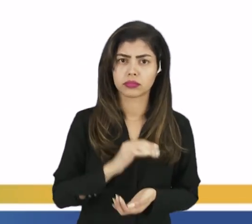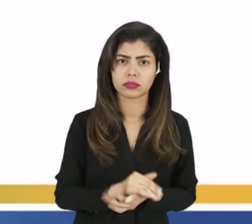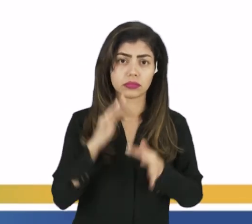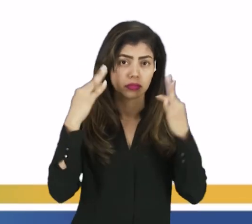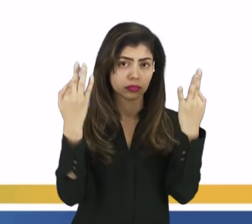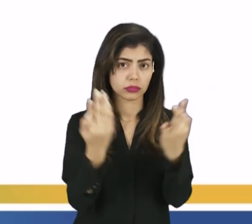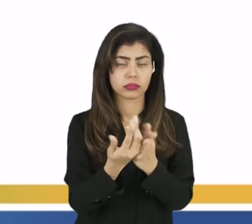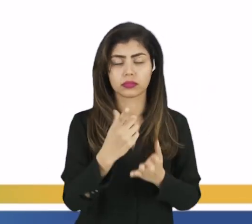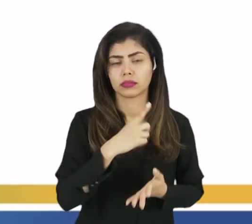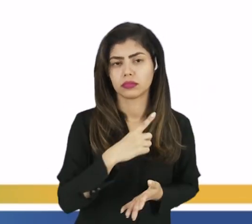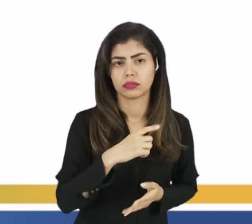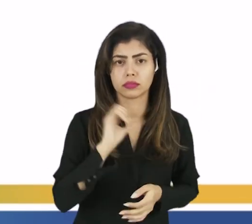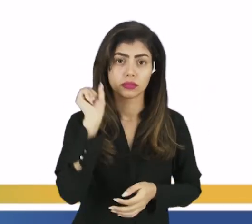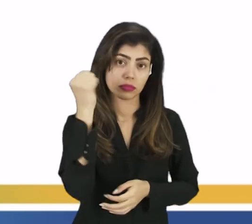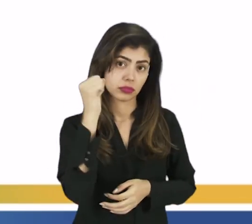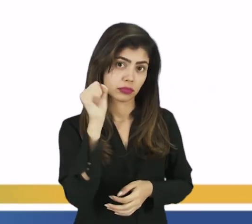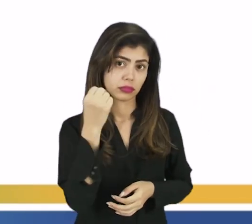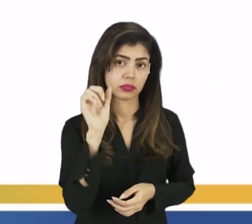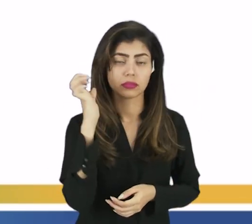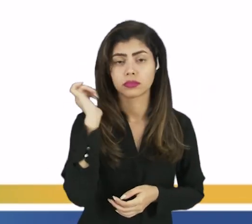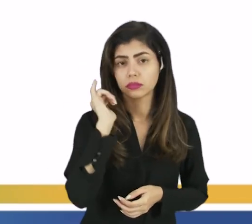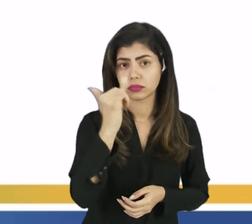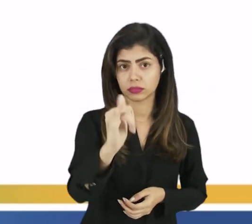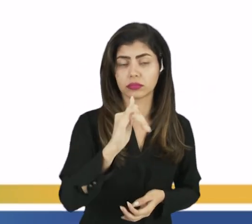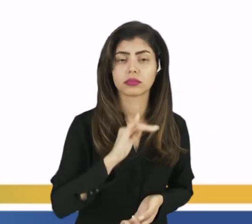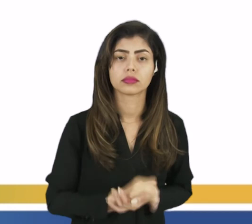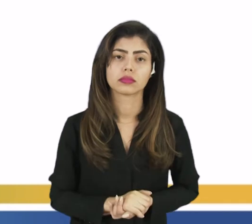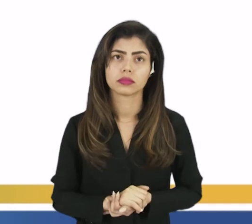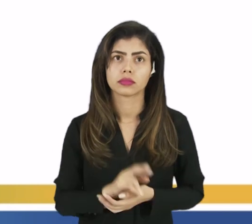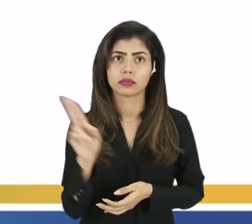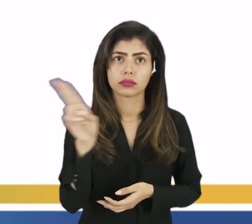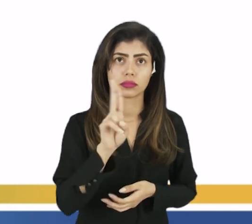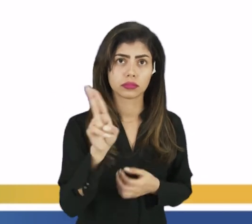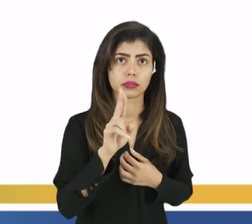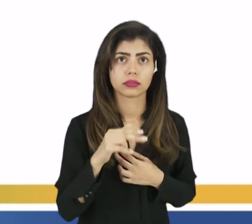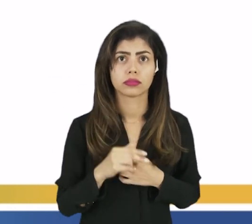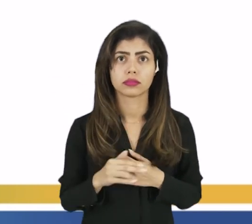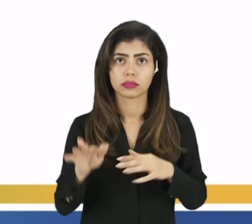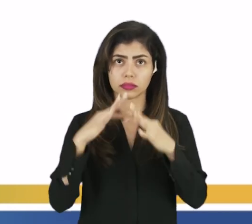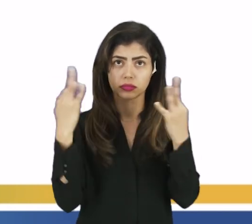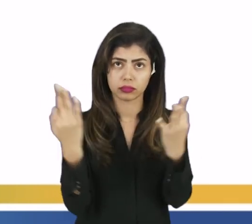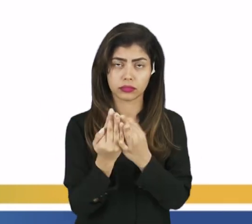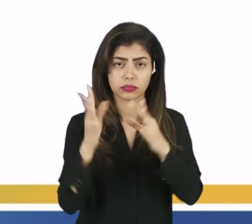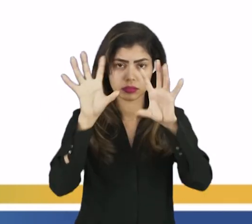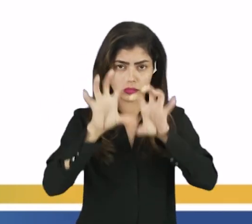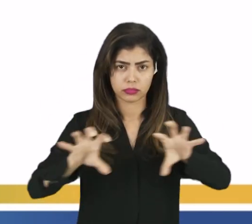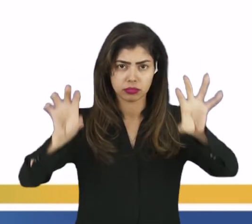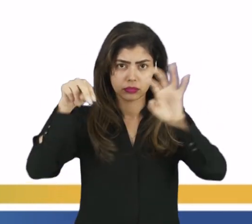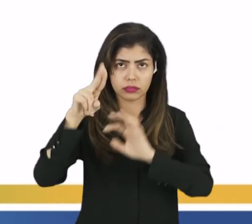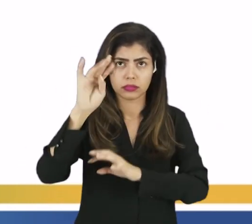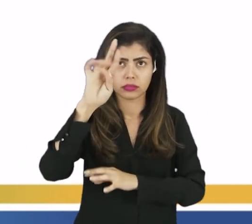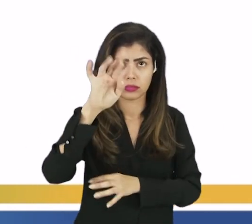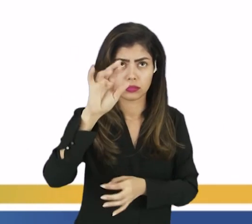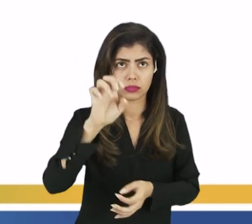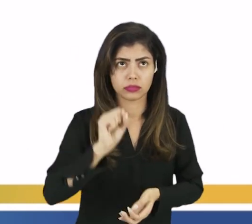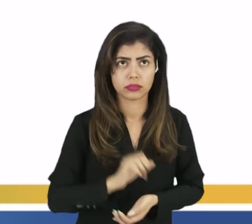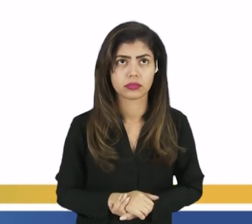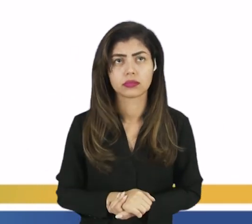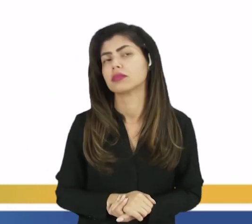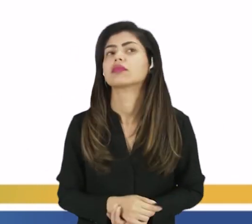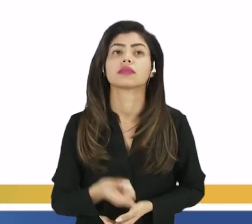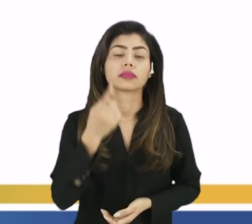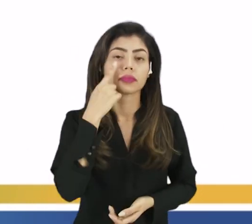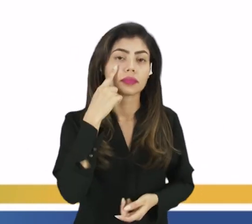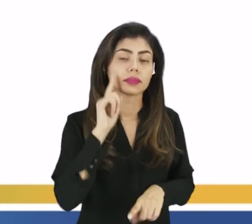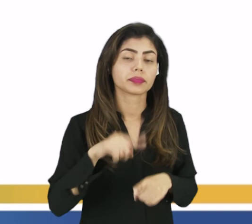a família que tem 8 elétrons na em Valença o nome delas são família dos gases nobres